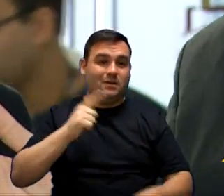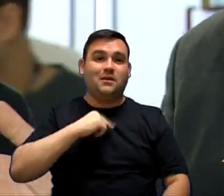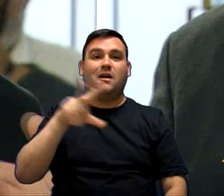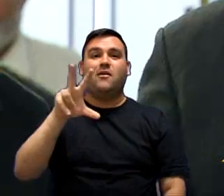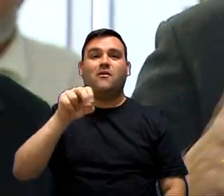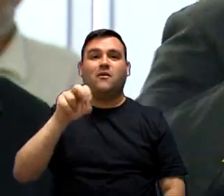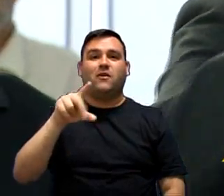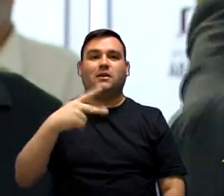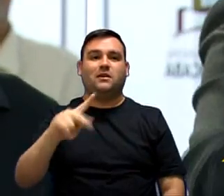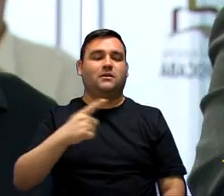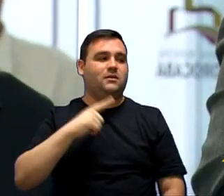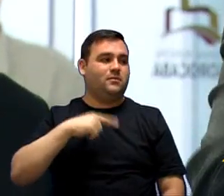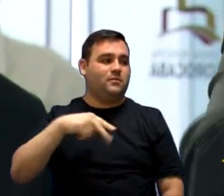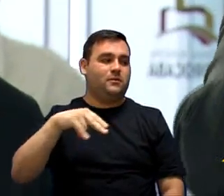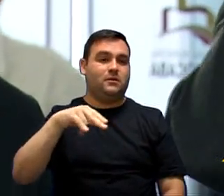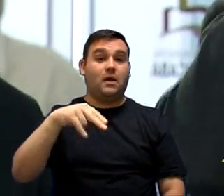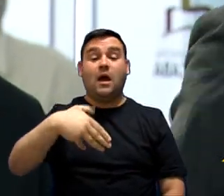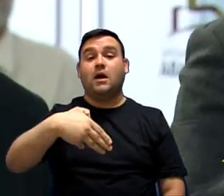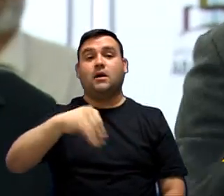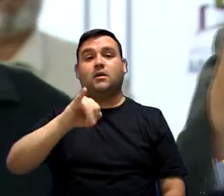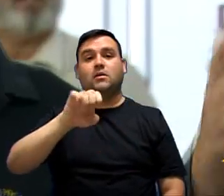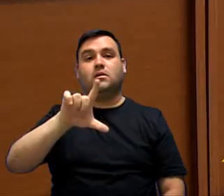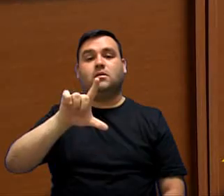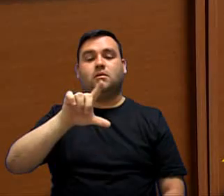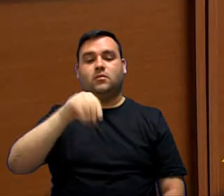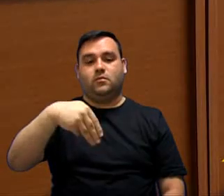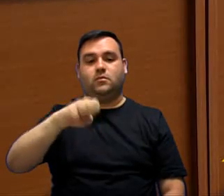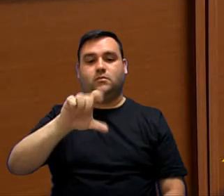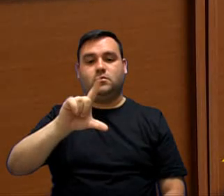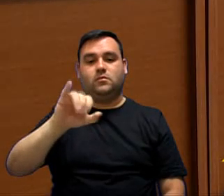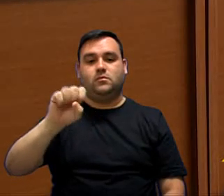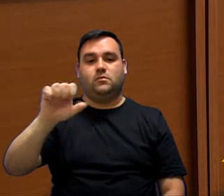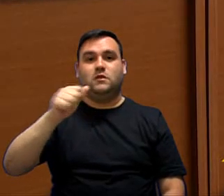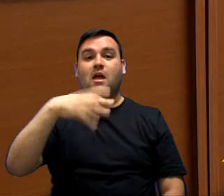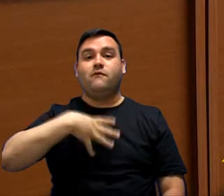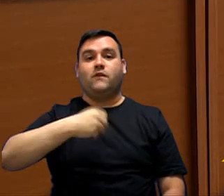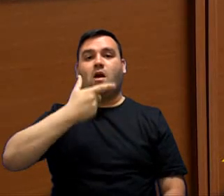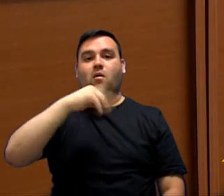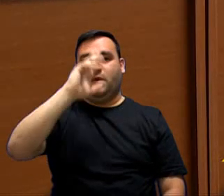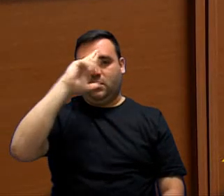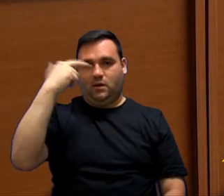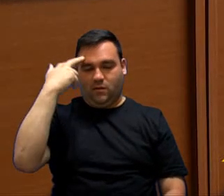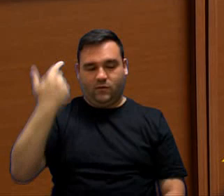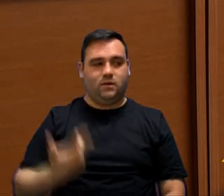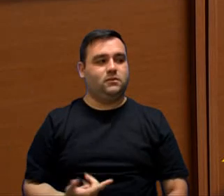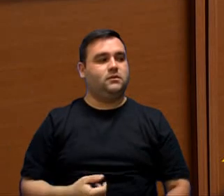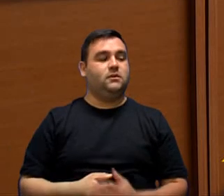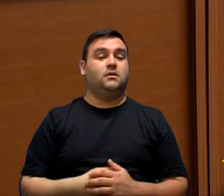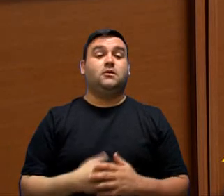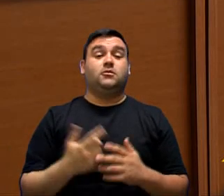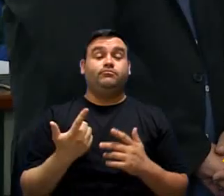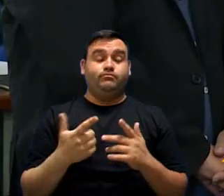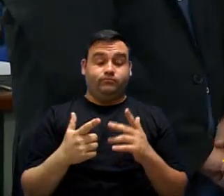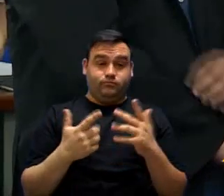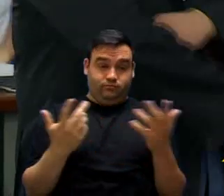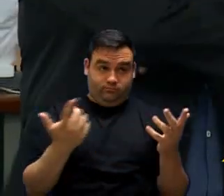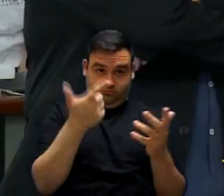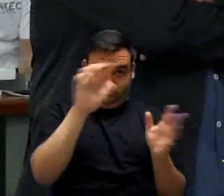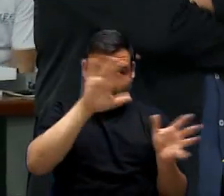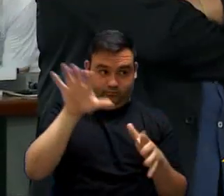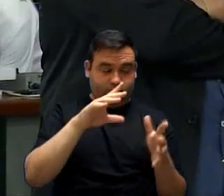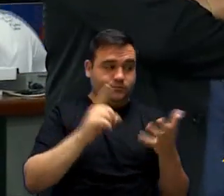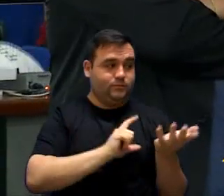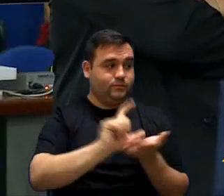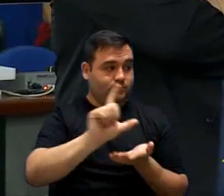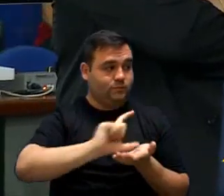Melissa, né? Melissa. Que ficou na UTI, hoje está linda, está com saúde, é a filha do Militão. Vereador Dini, sobre as emendas também, acho que